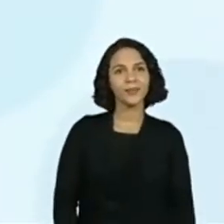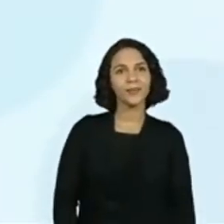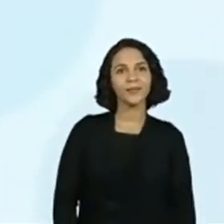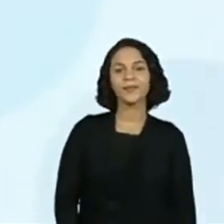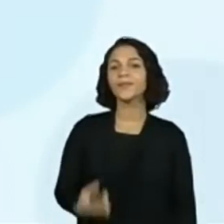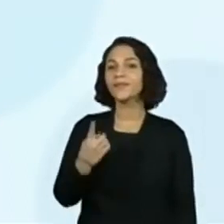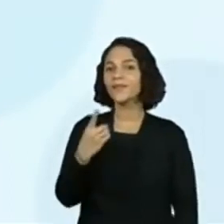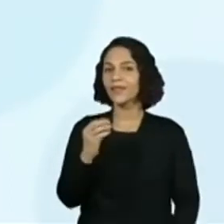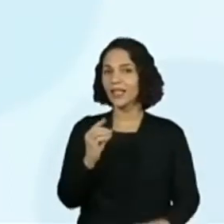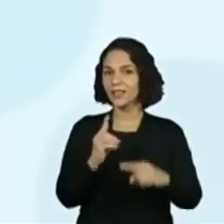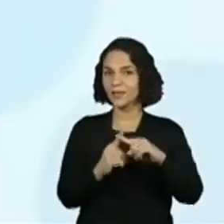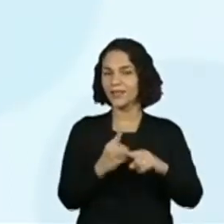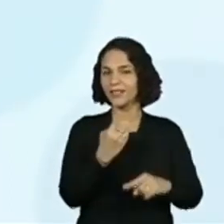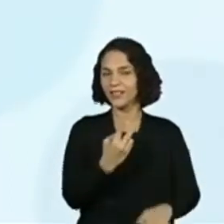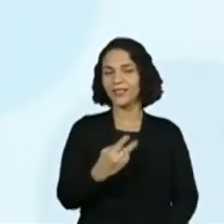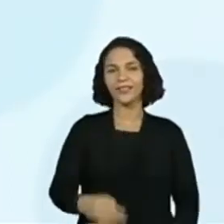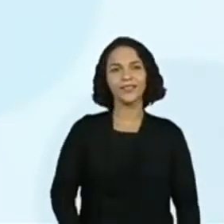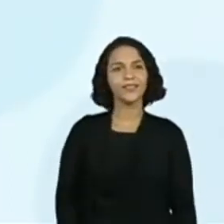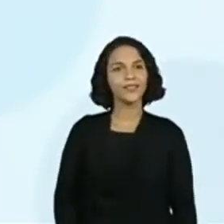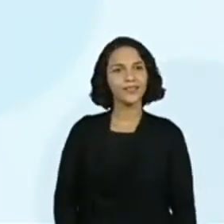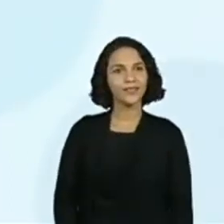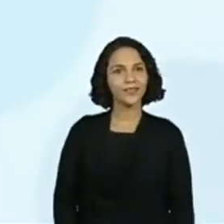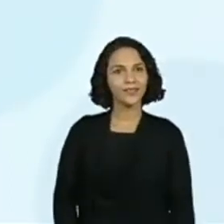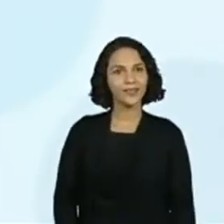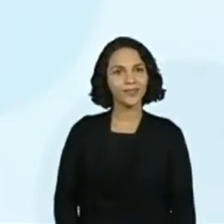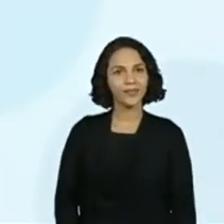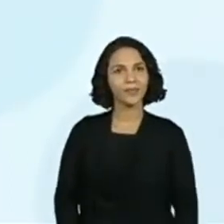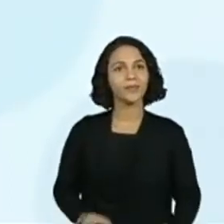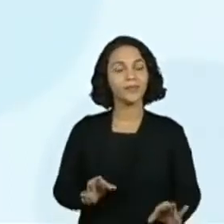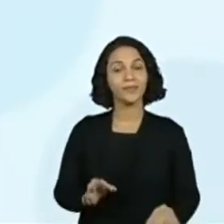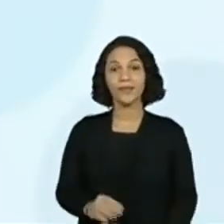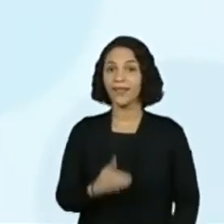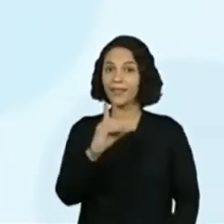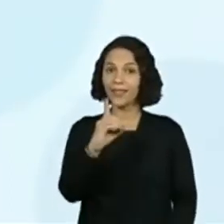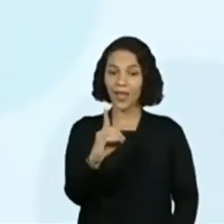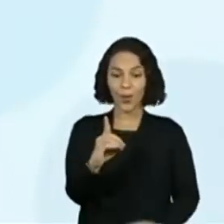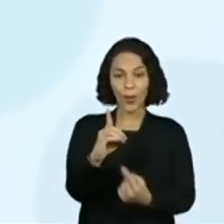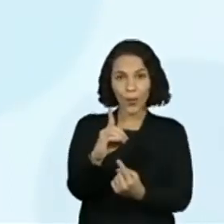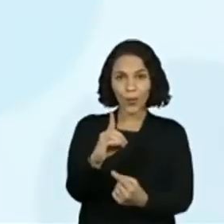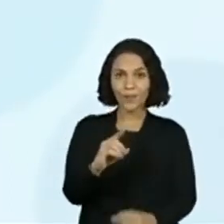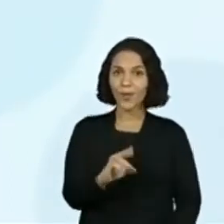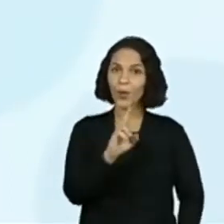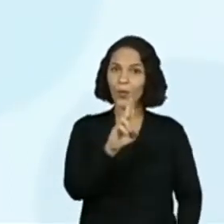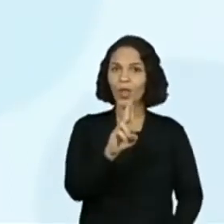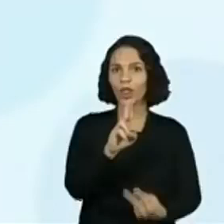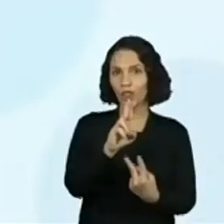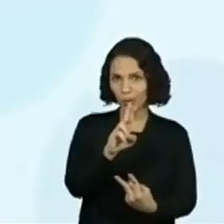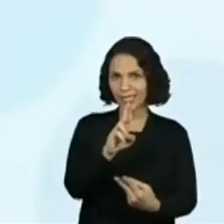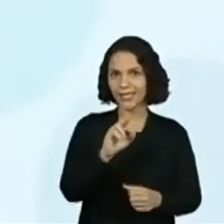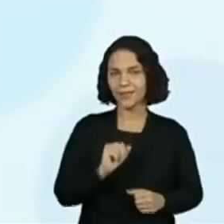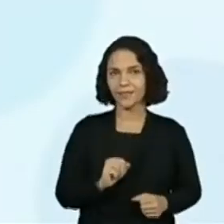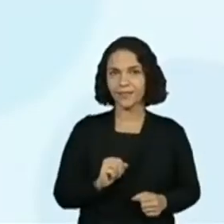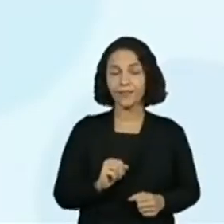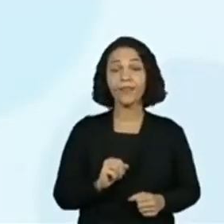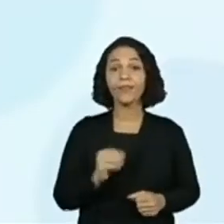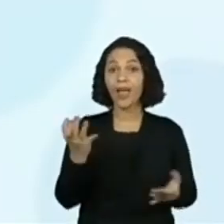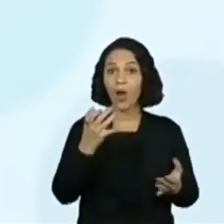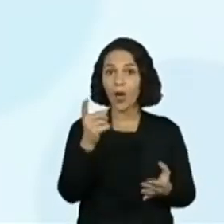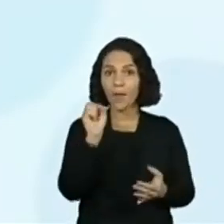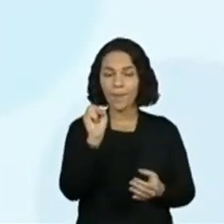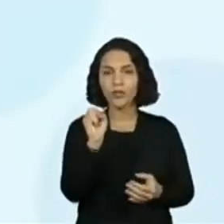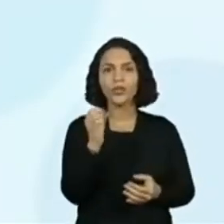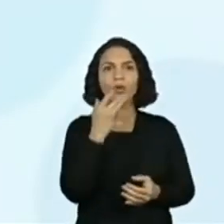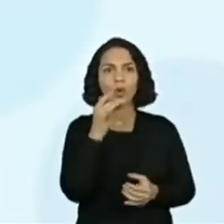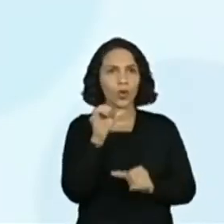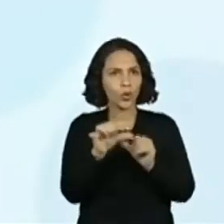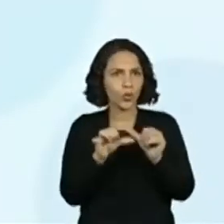E mais uma vez, uma dezena e 2 unidades. Mais 10 mais 2. Se você quiser agora trocar a cor